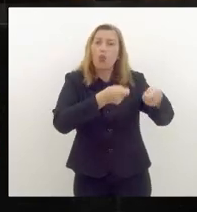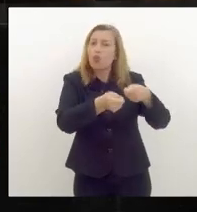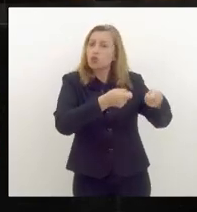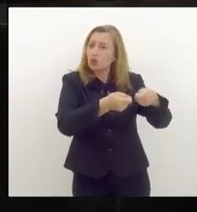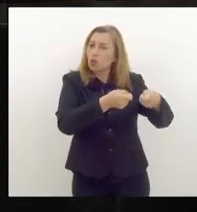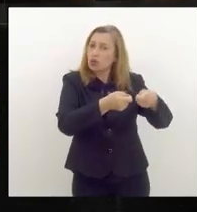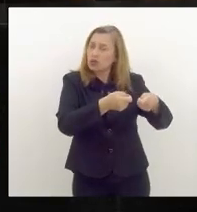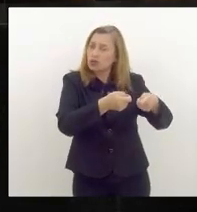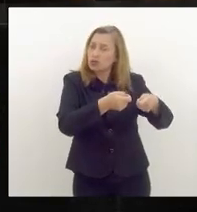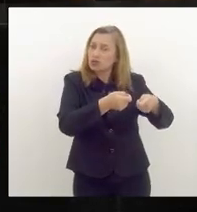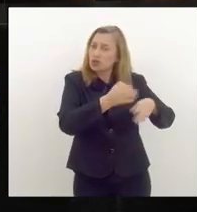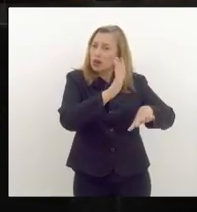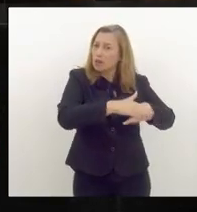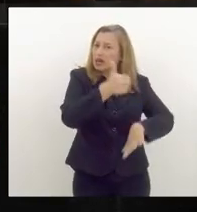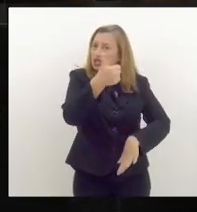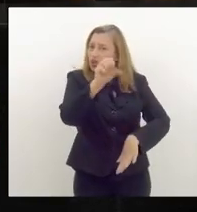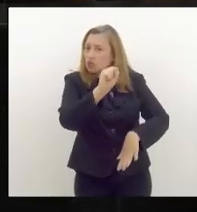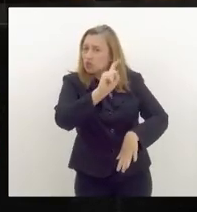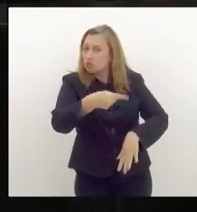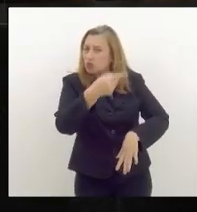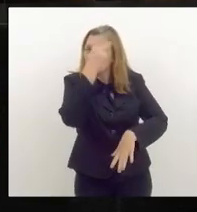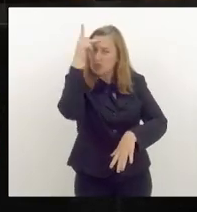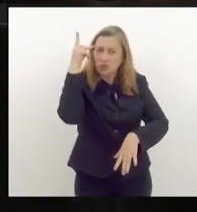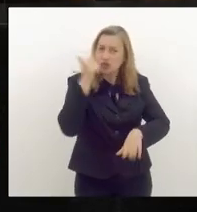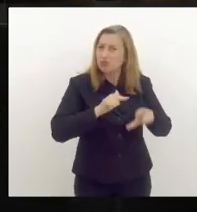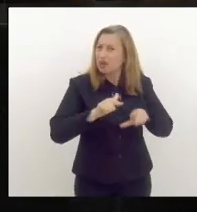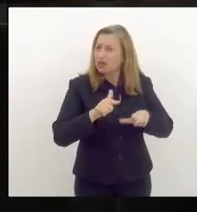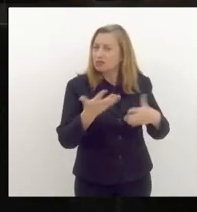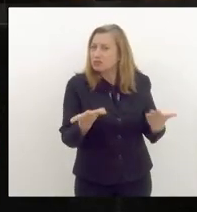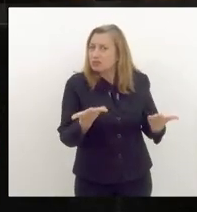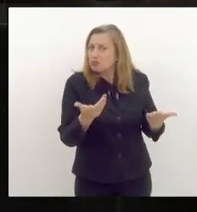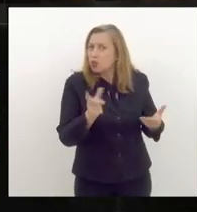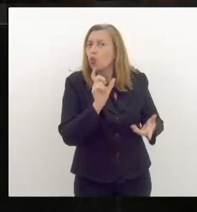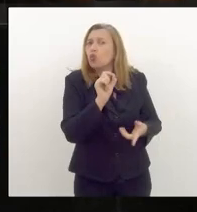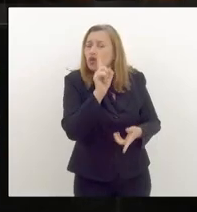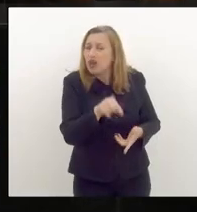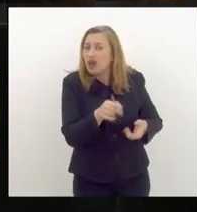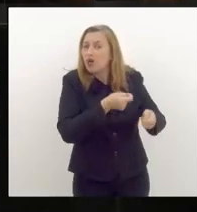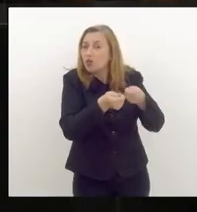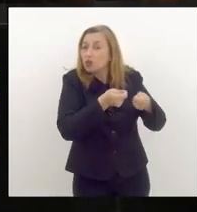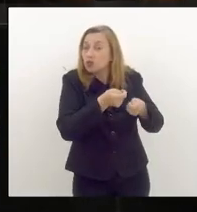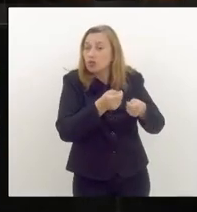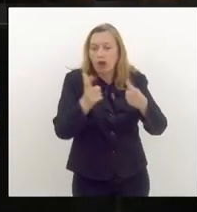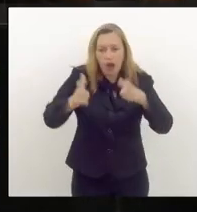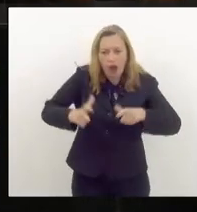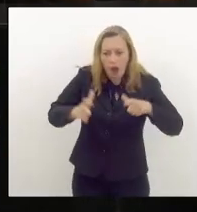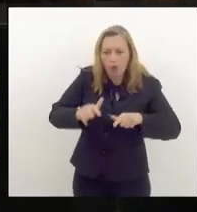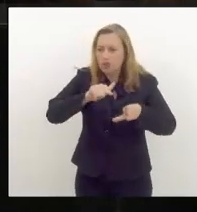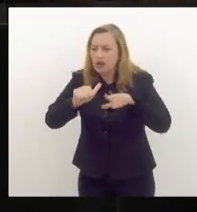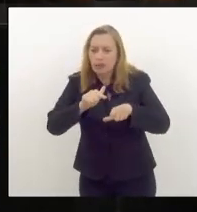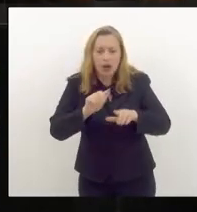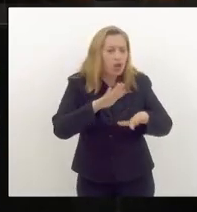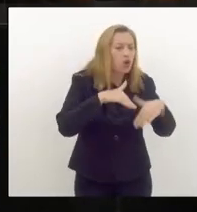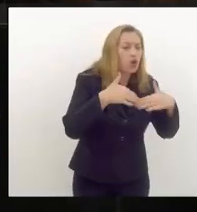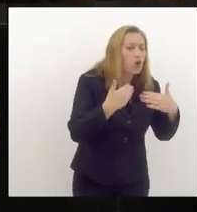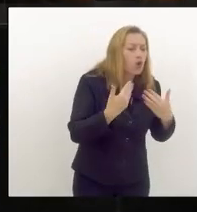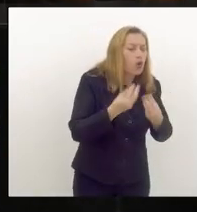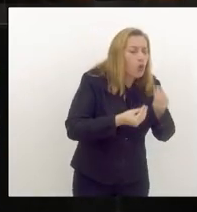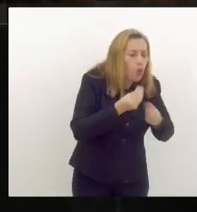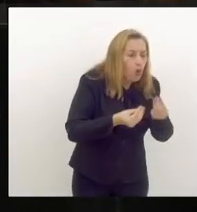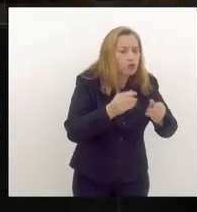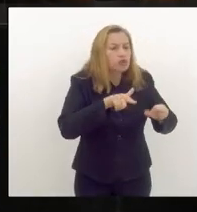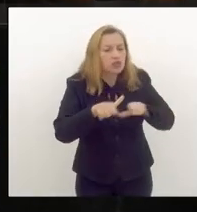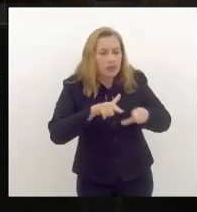sobre mais de 18 mil pessoas que que é controle onde trabalha como trabalho o que faz